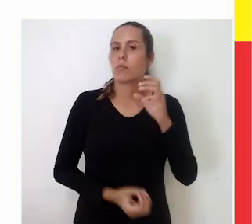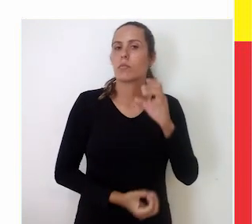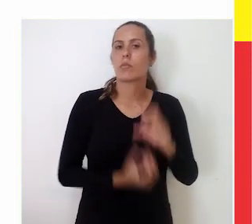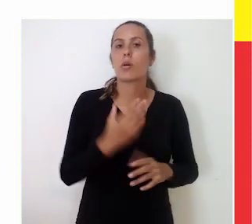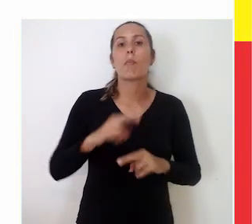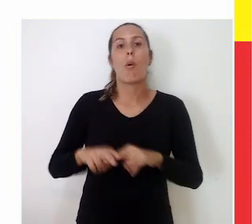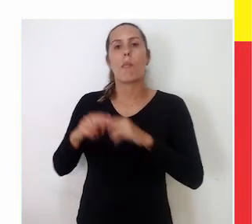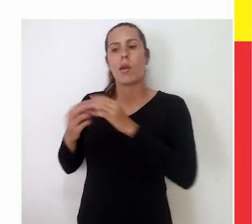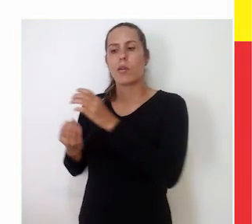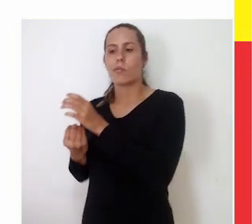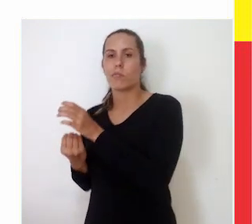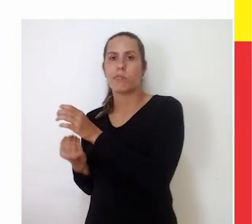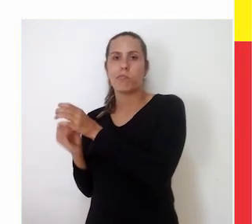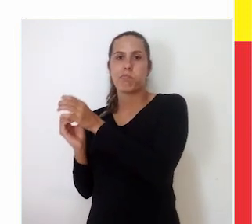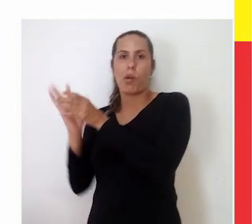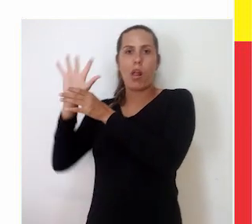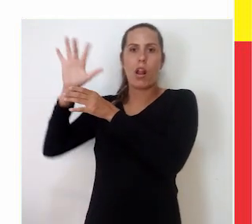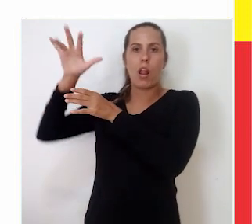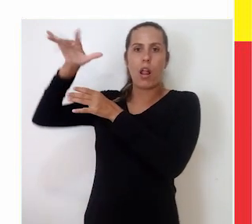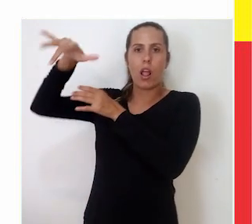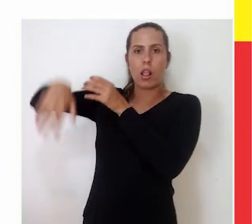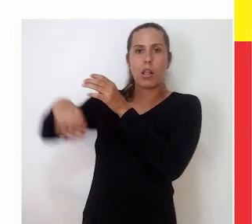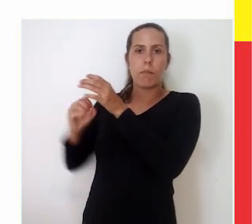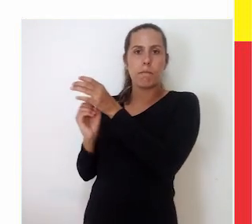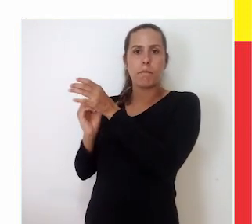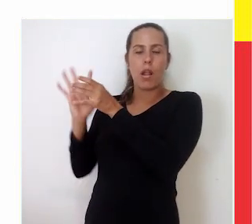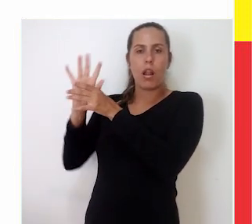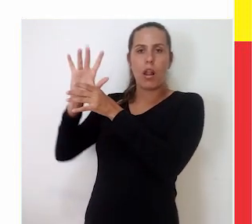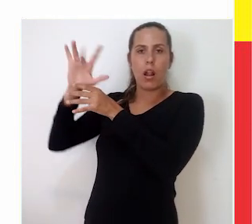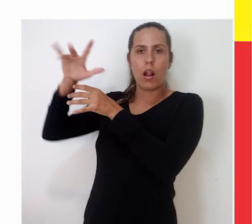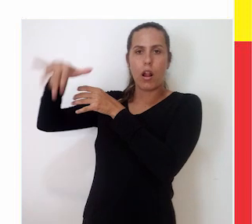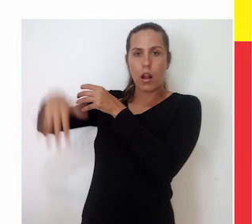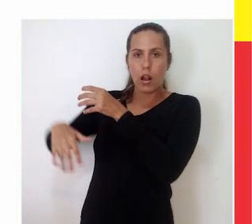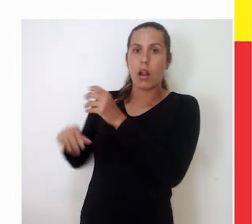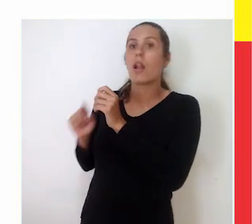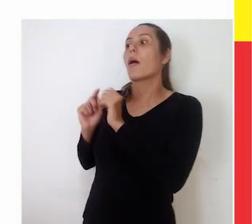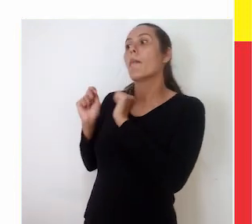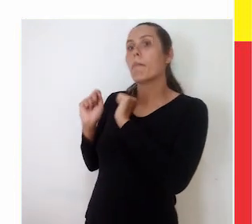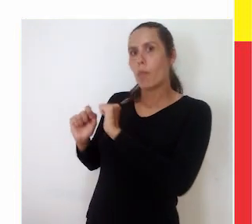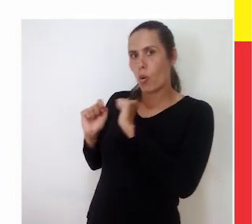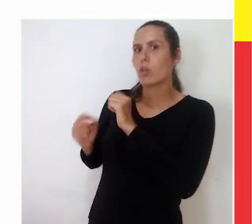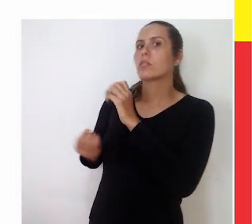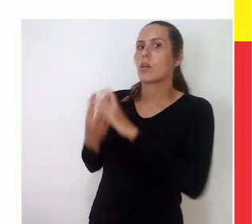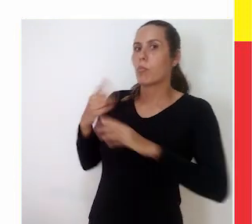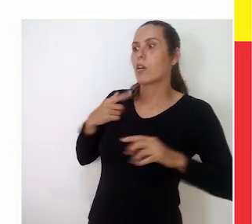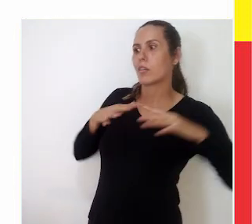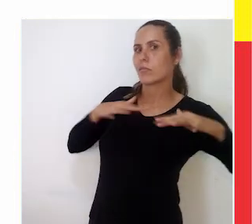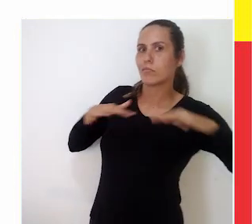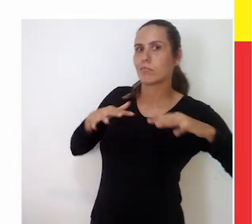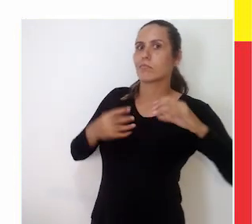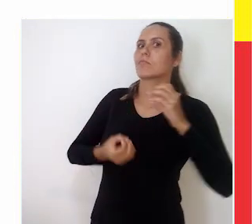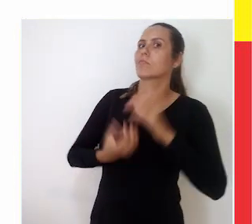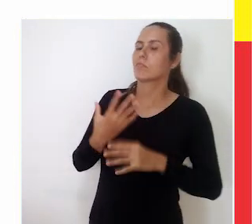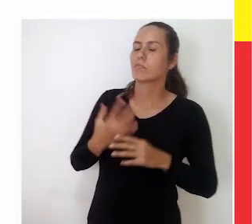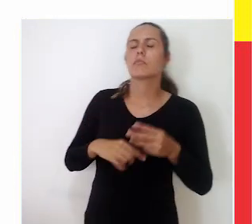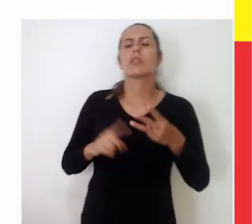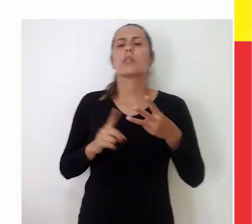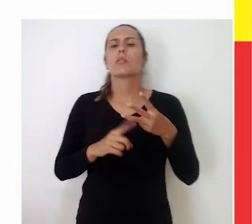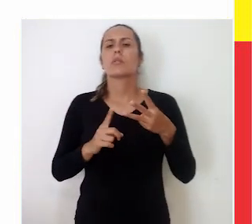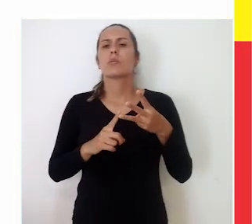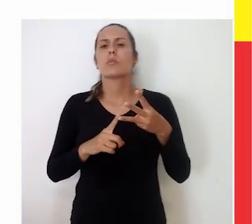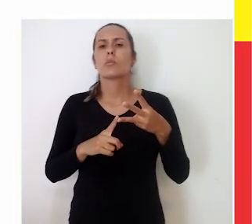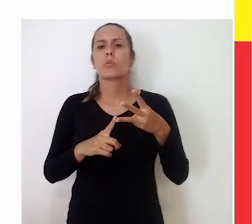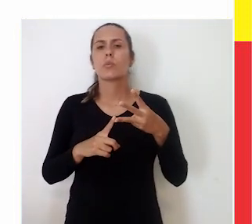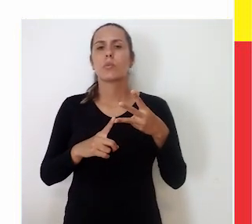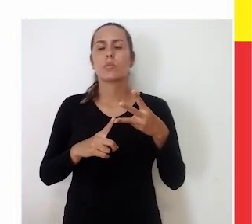devido à erupção de um vulcão, que começou, tá certo, a expelir o magma. O terremoto também pode